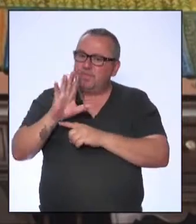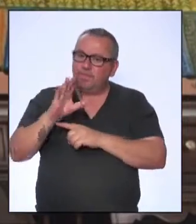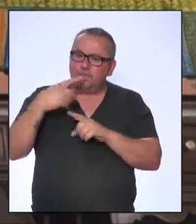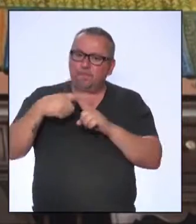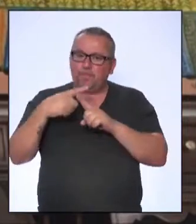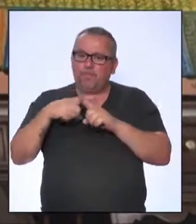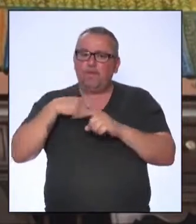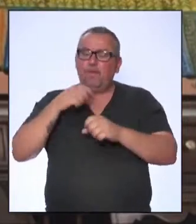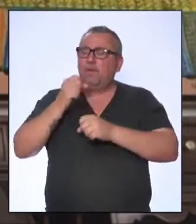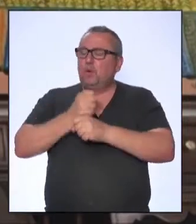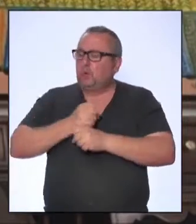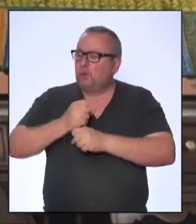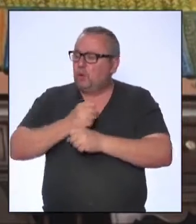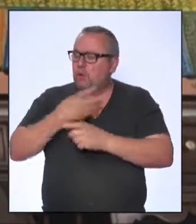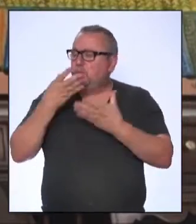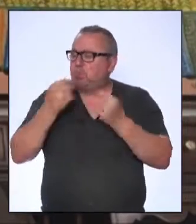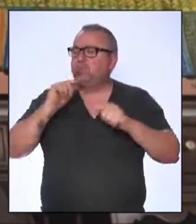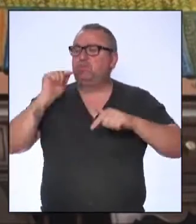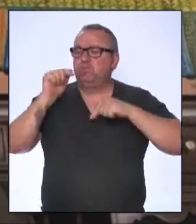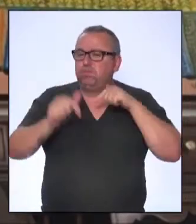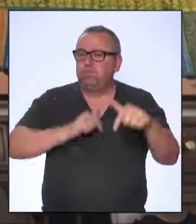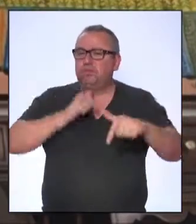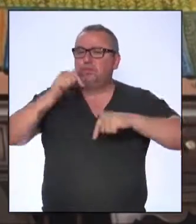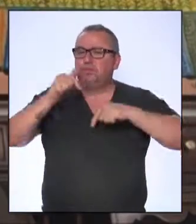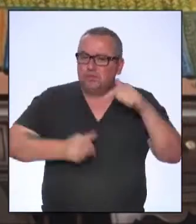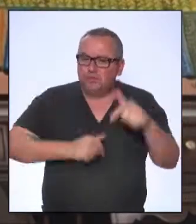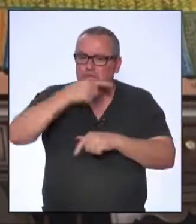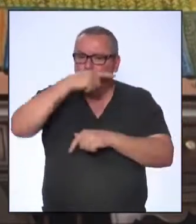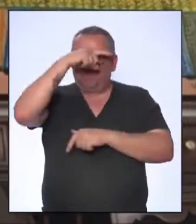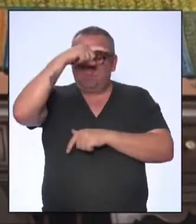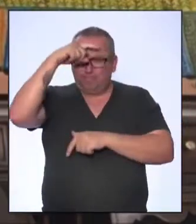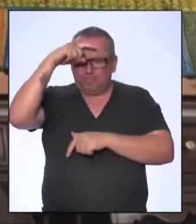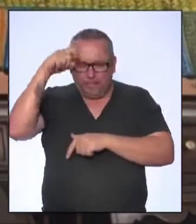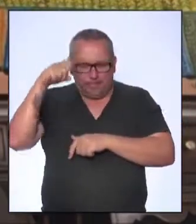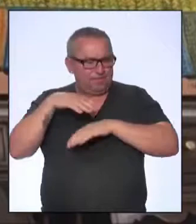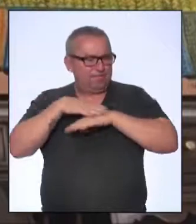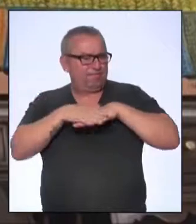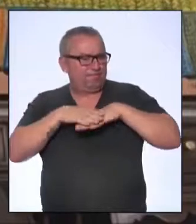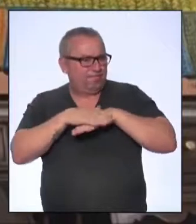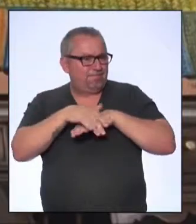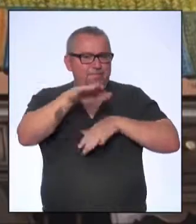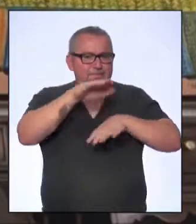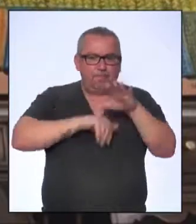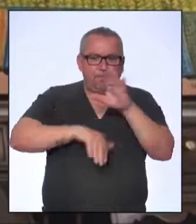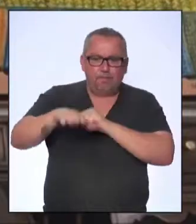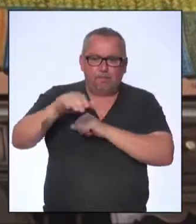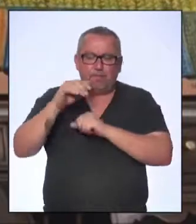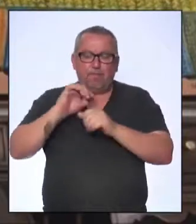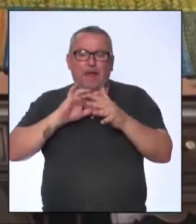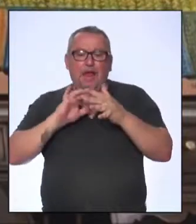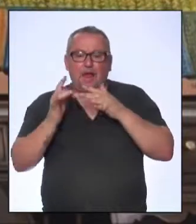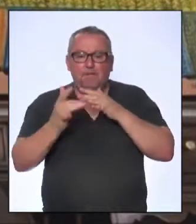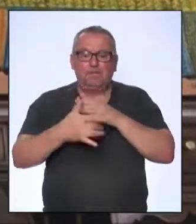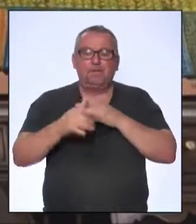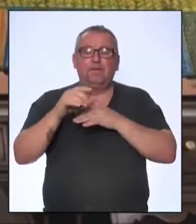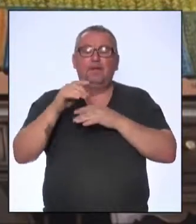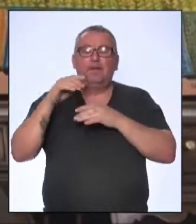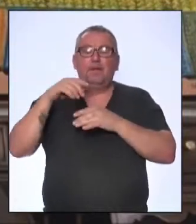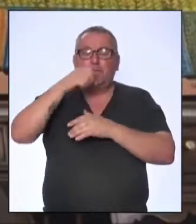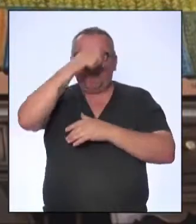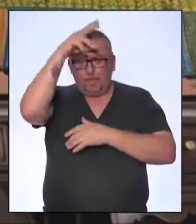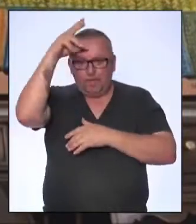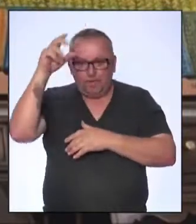ano de muito trabalho, de muita escuta. Chamei redes estaduais,